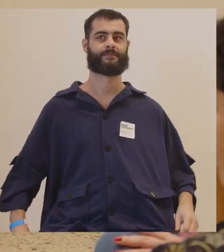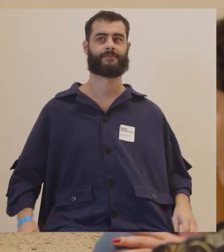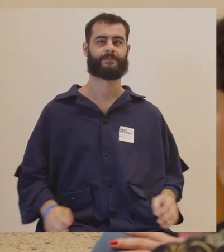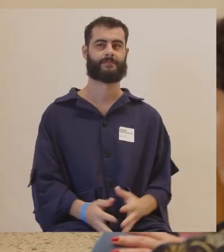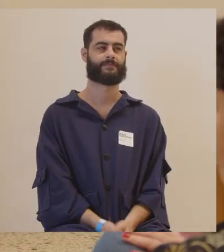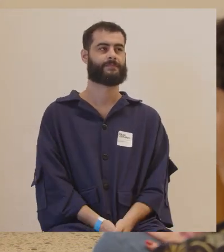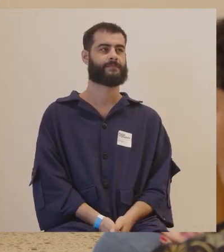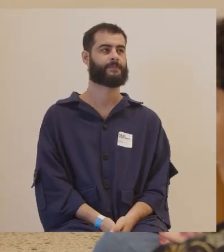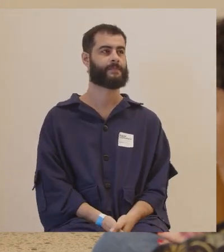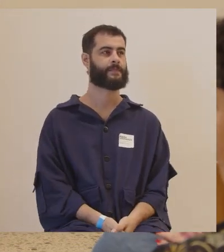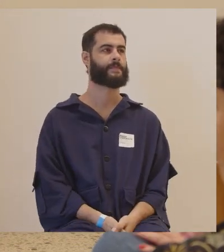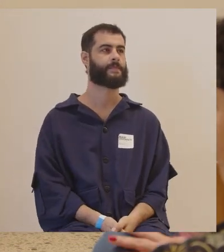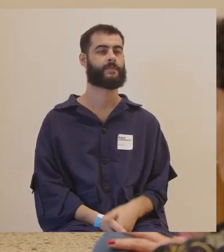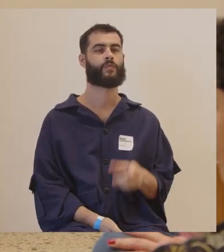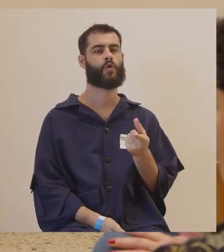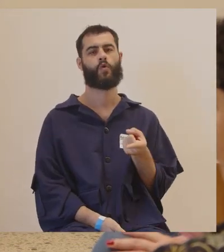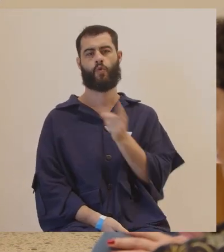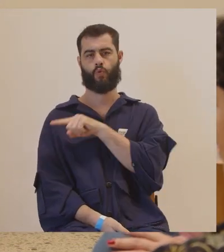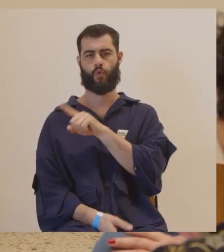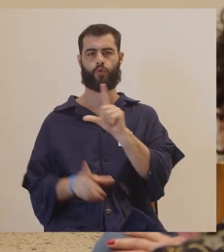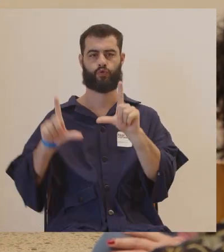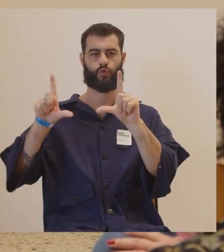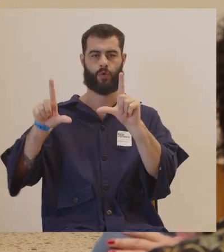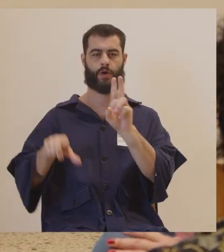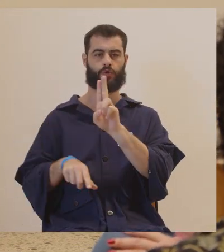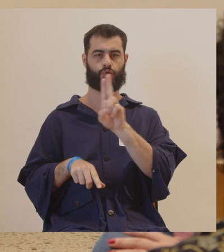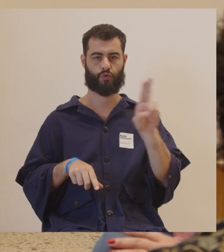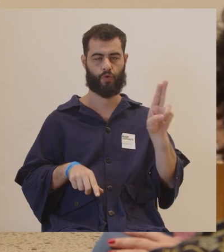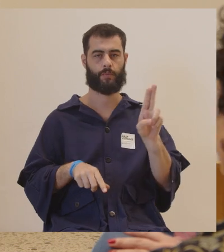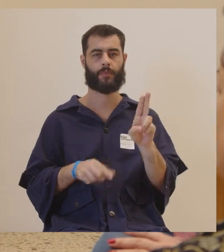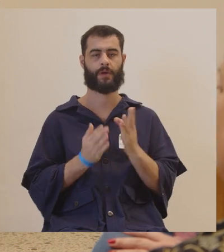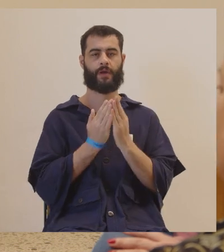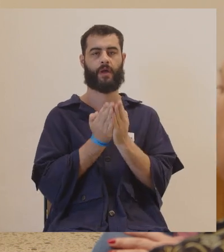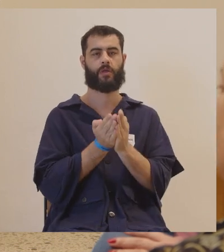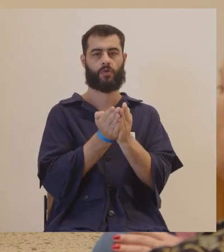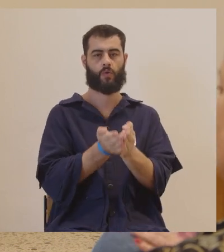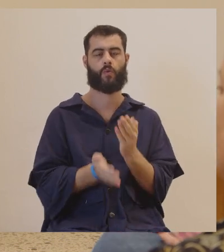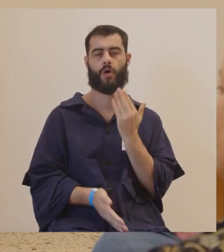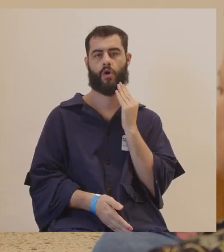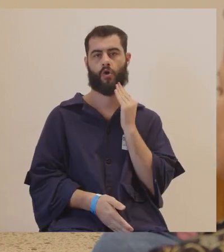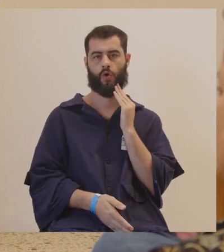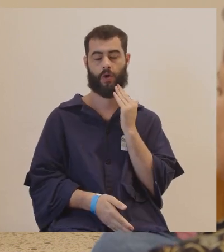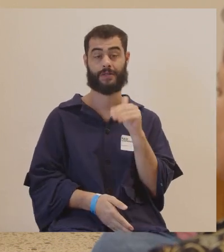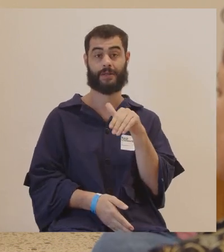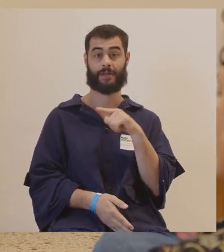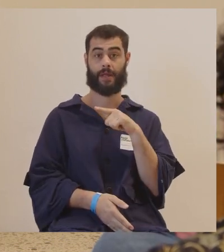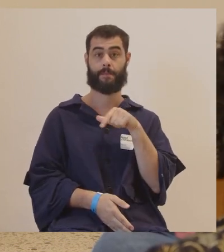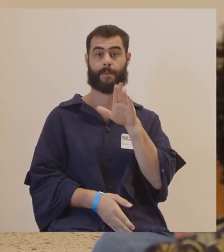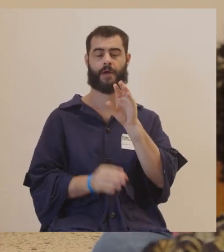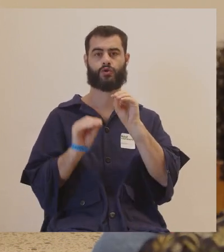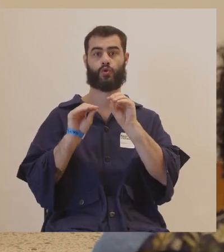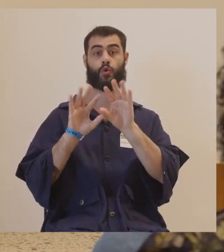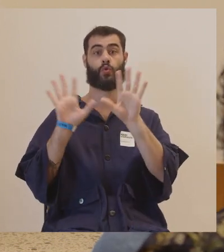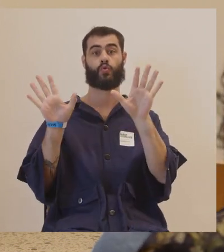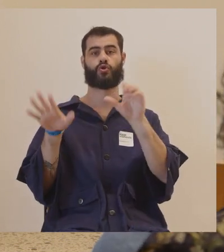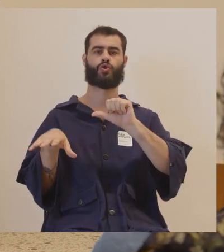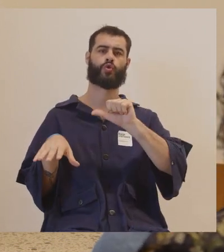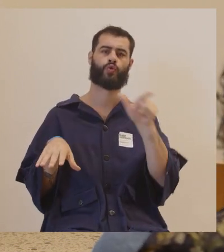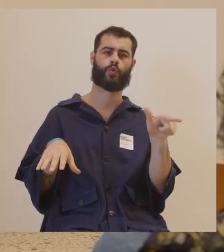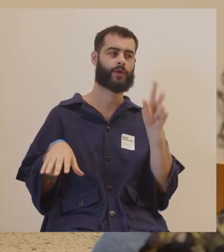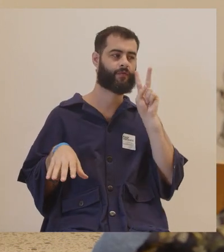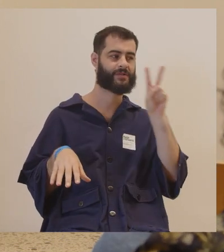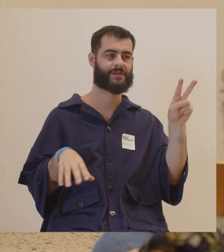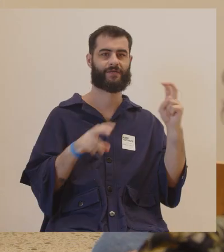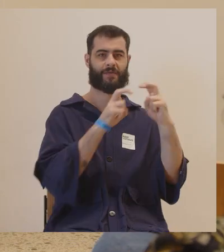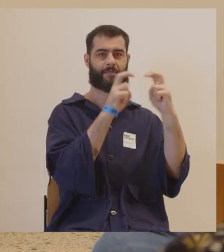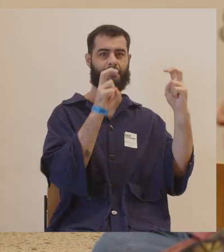Aquele quadro, A Canoa Rosa, ele é mais luminoso do que o do MASP, né? Seria por